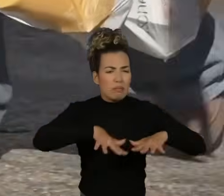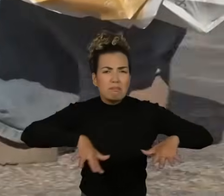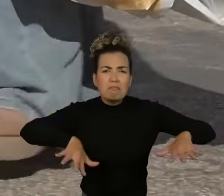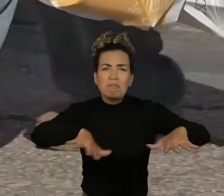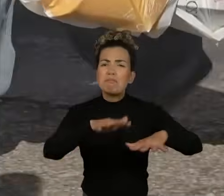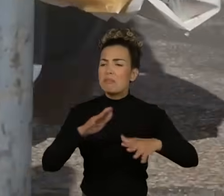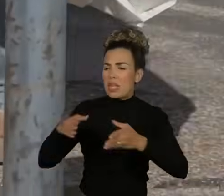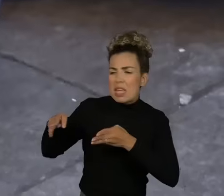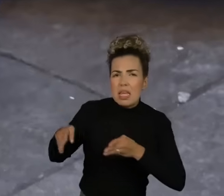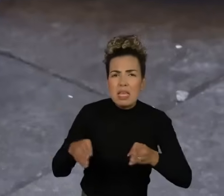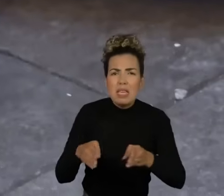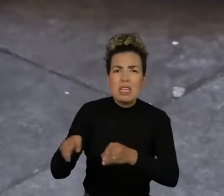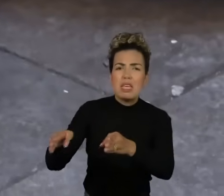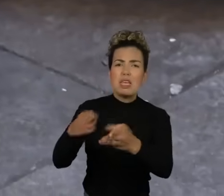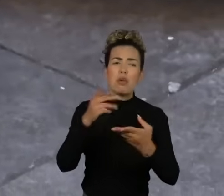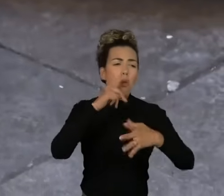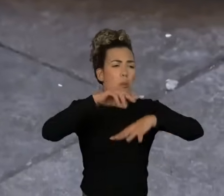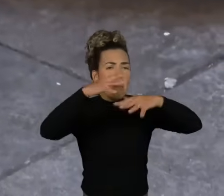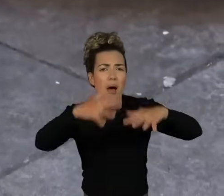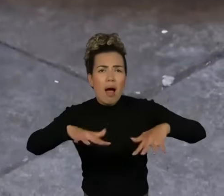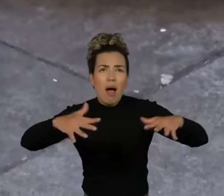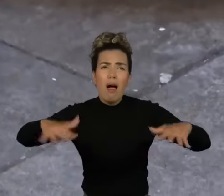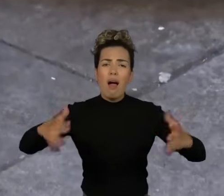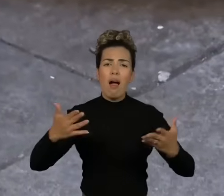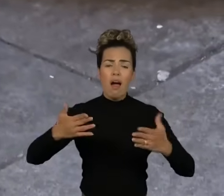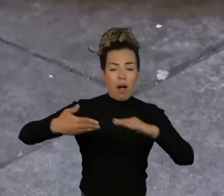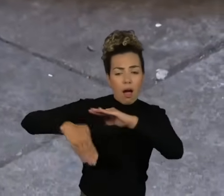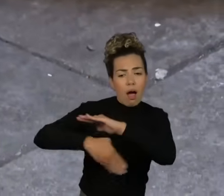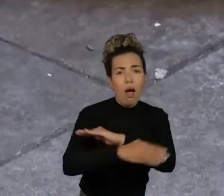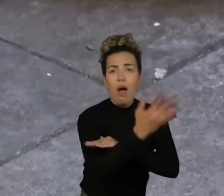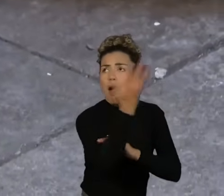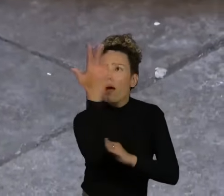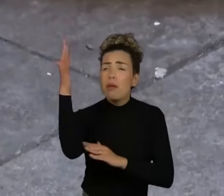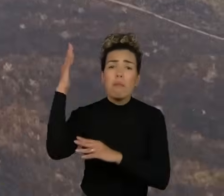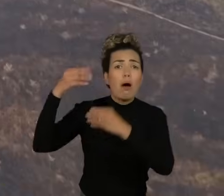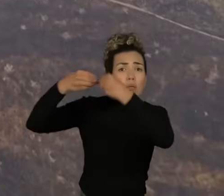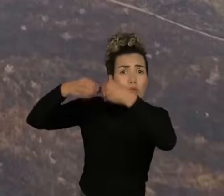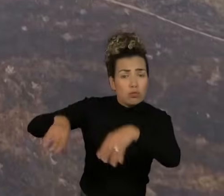oceanos, prejudicam a vida silvestre e o próprio corpo humano.